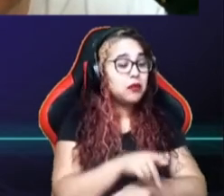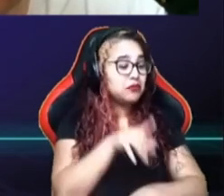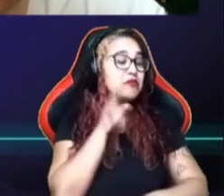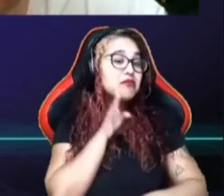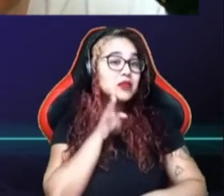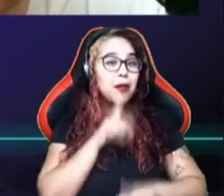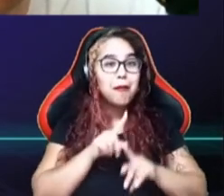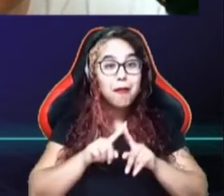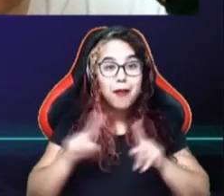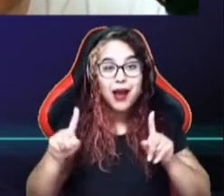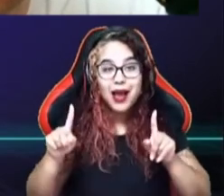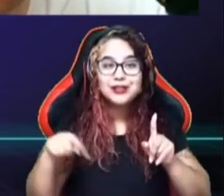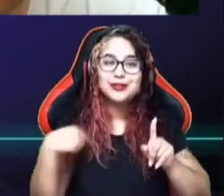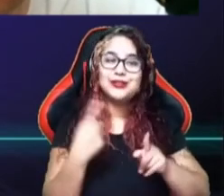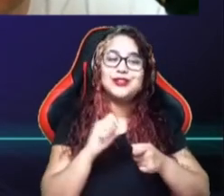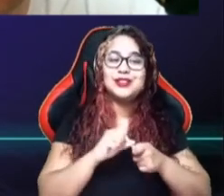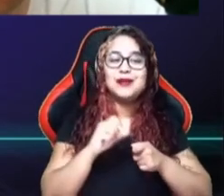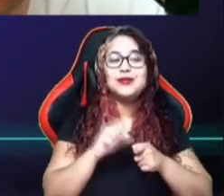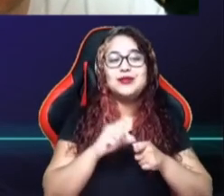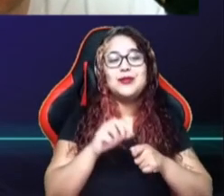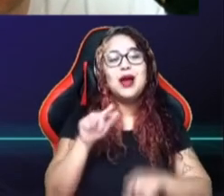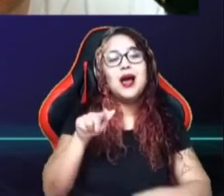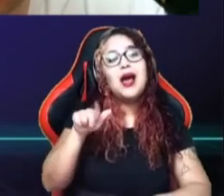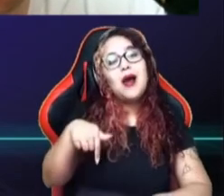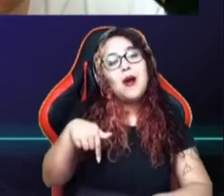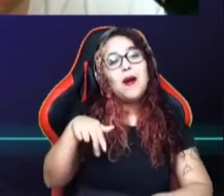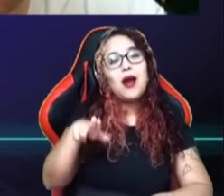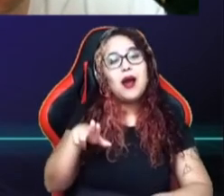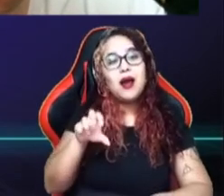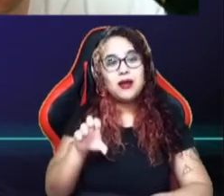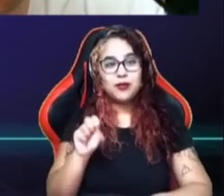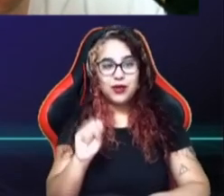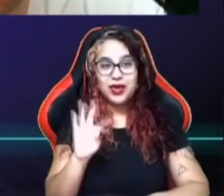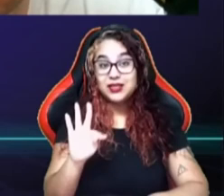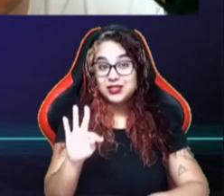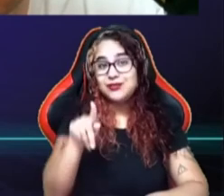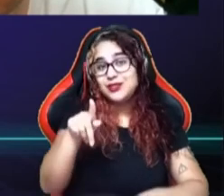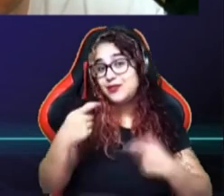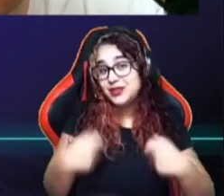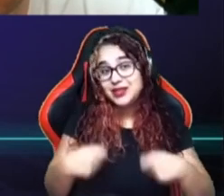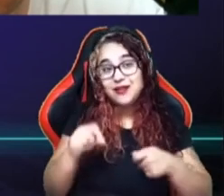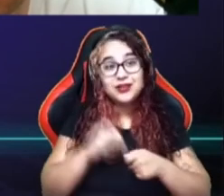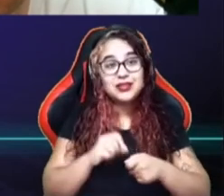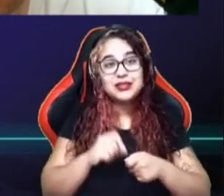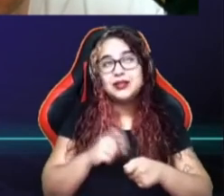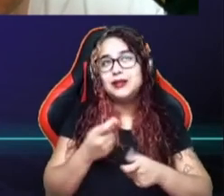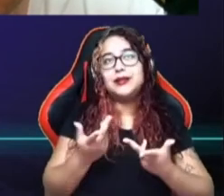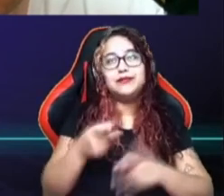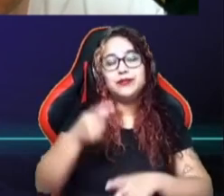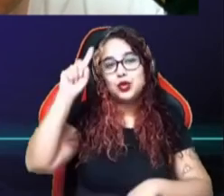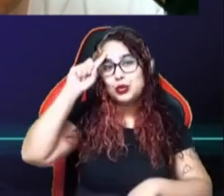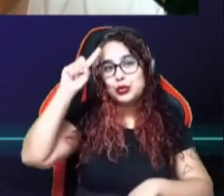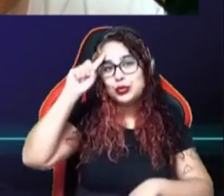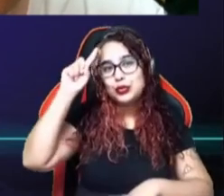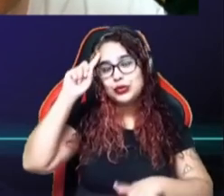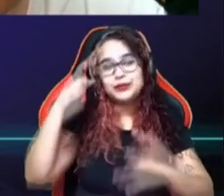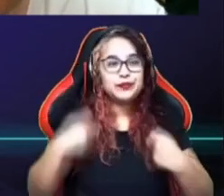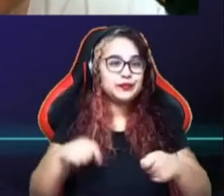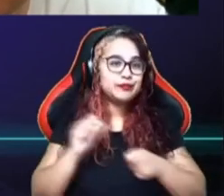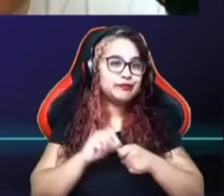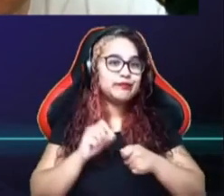fez uma quest ali que tinham coisas acontecendo, você tinha que fazer coisas meio que todos os dias, e nisso